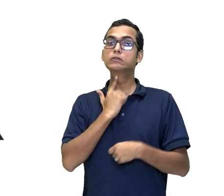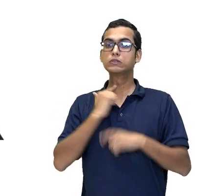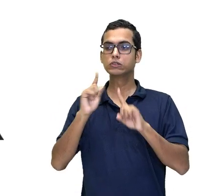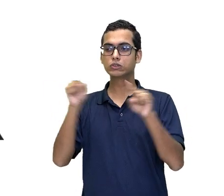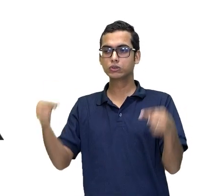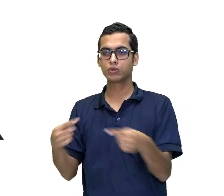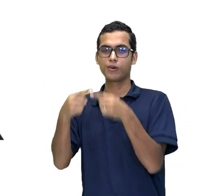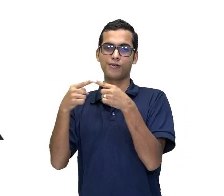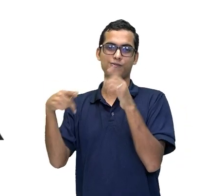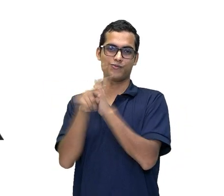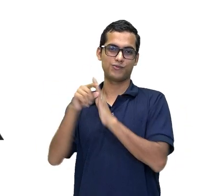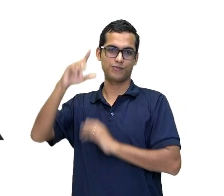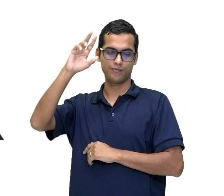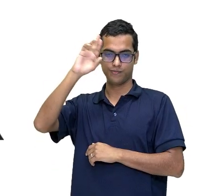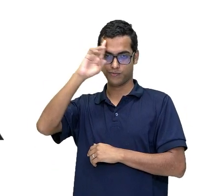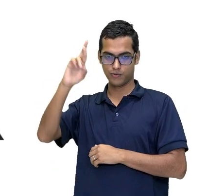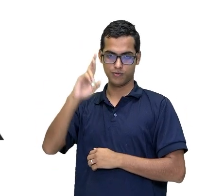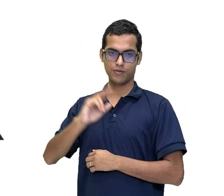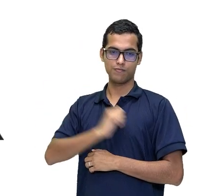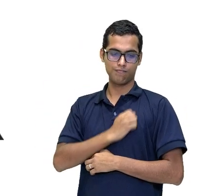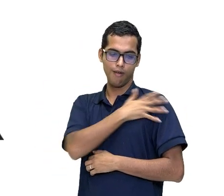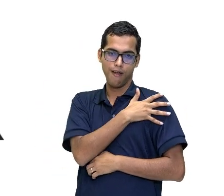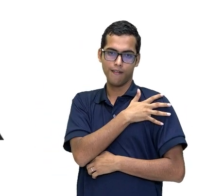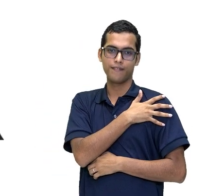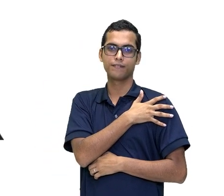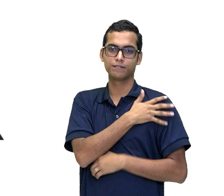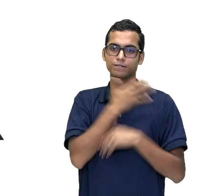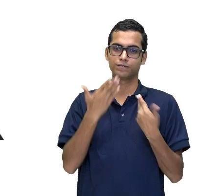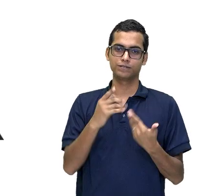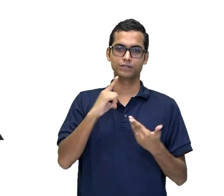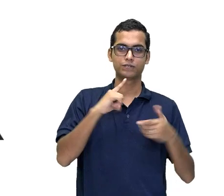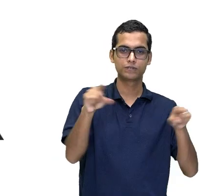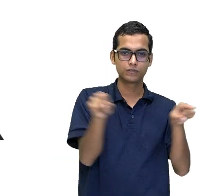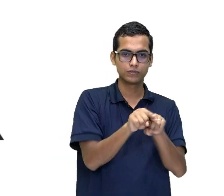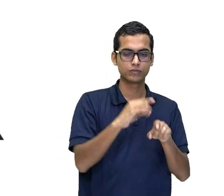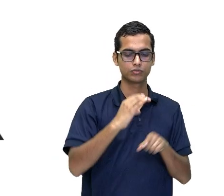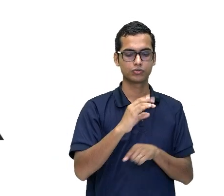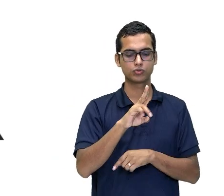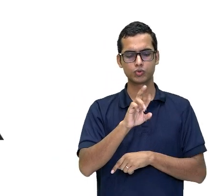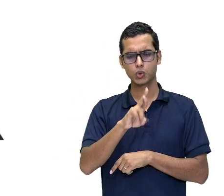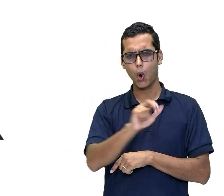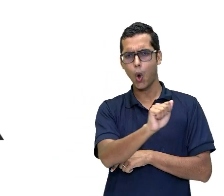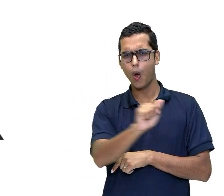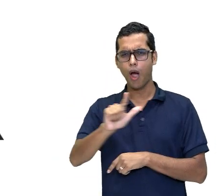gente tem esse conceito de curral eleitoral. É bem uma coisa bem